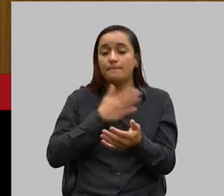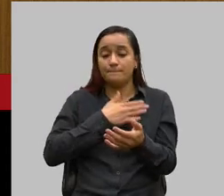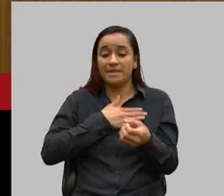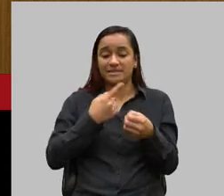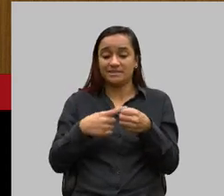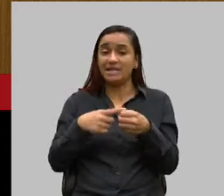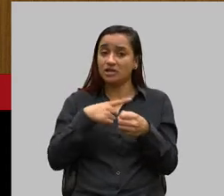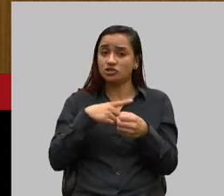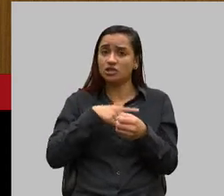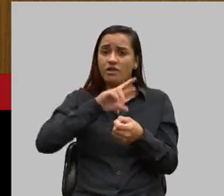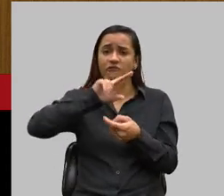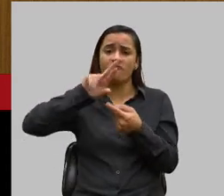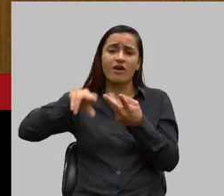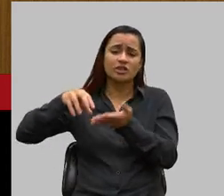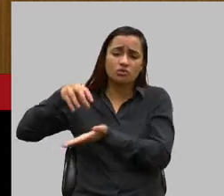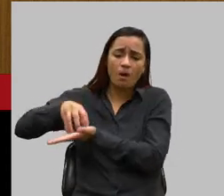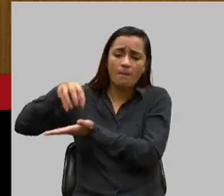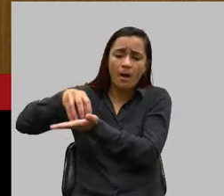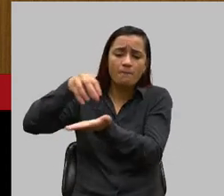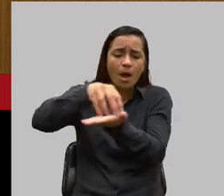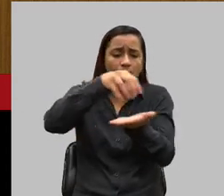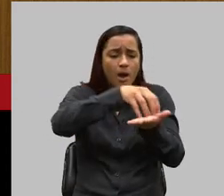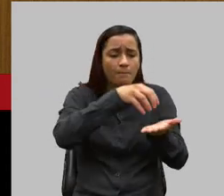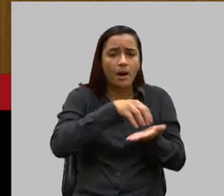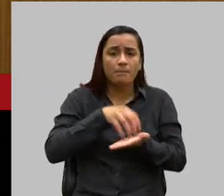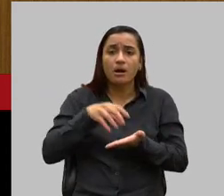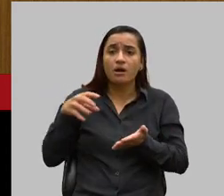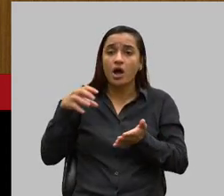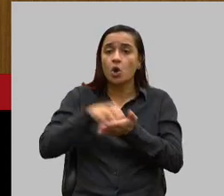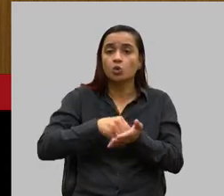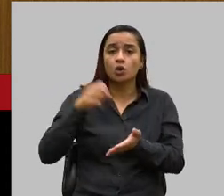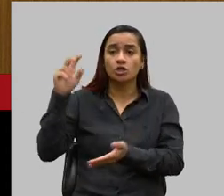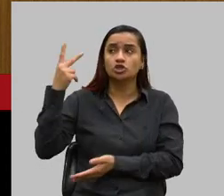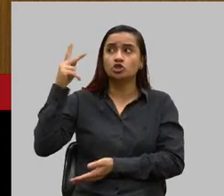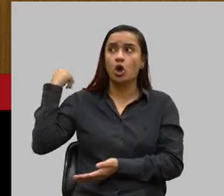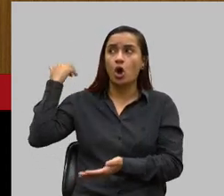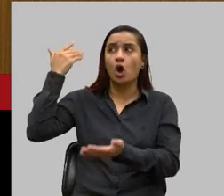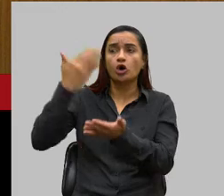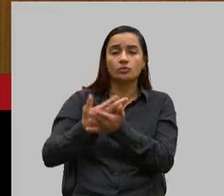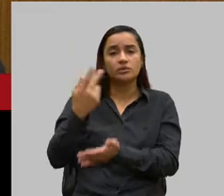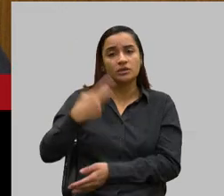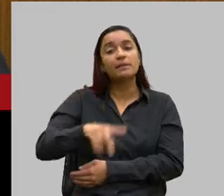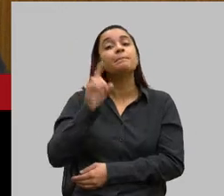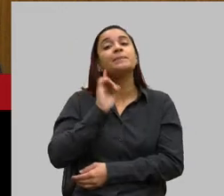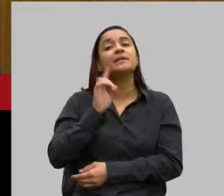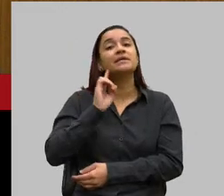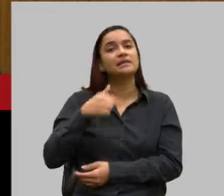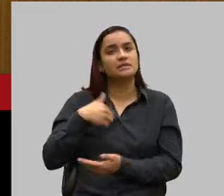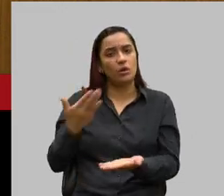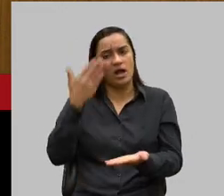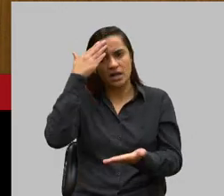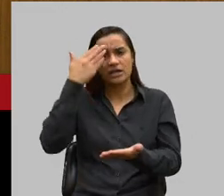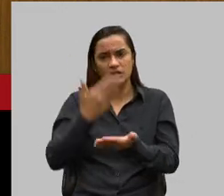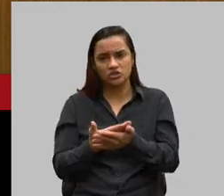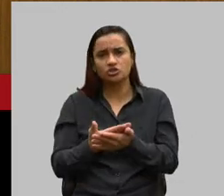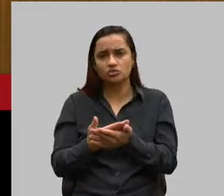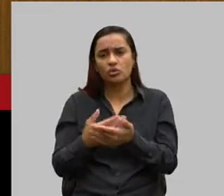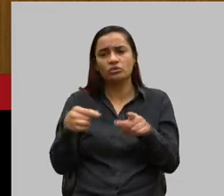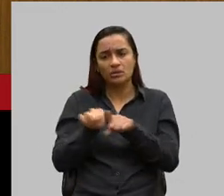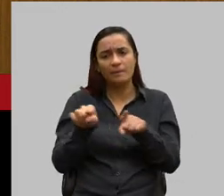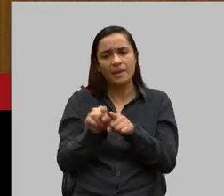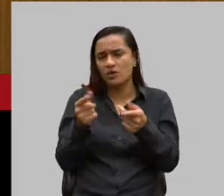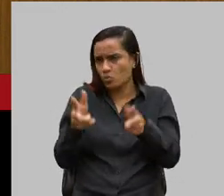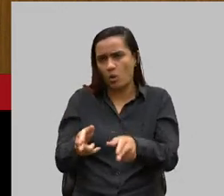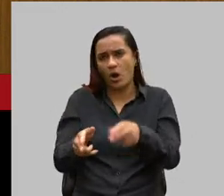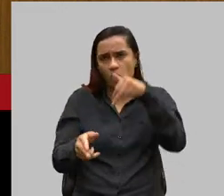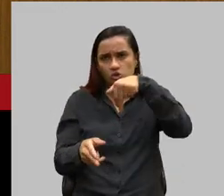vários bairros gigantes em loteamentos históricos do Estado de Minas Gerais e eu acredito que esse essa deve ser também um norte do estado investir